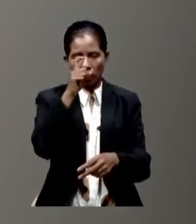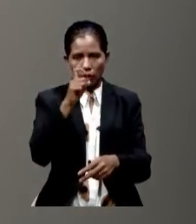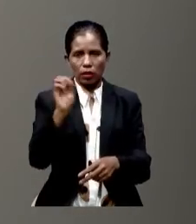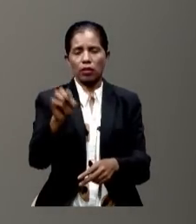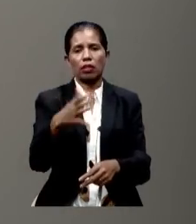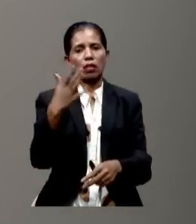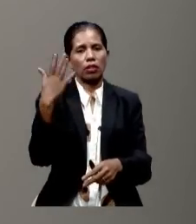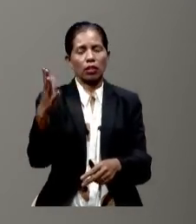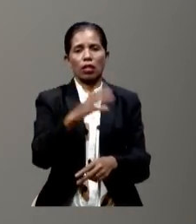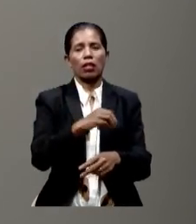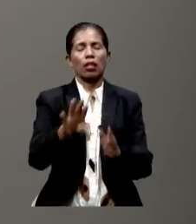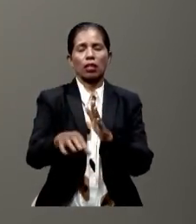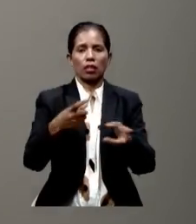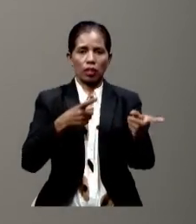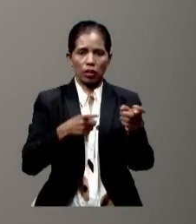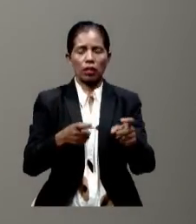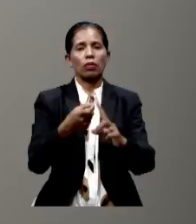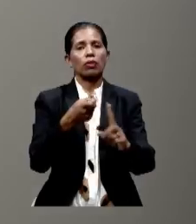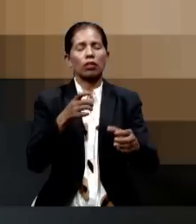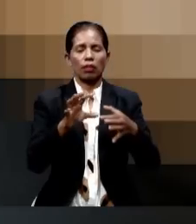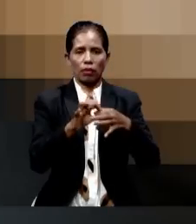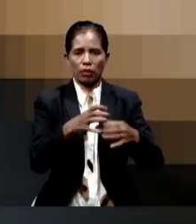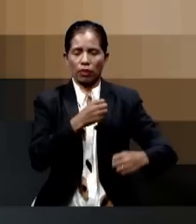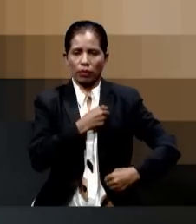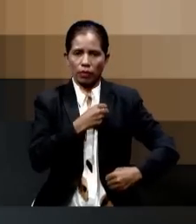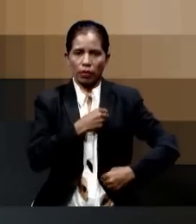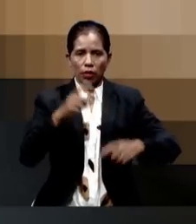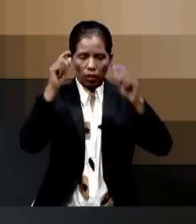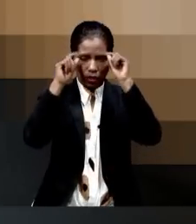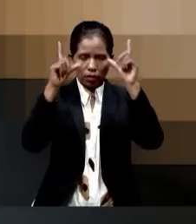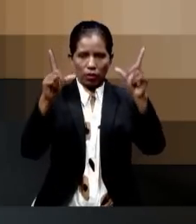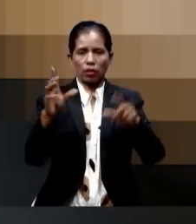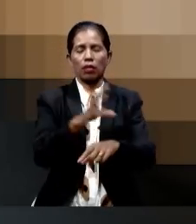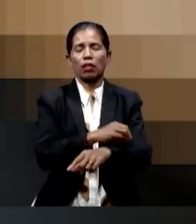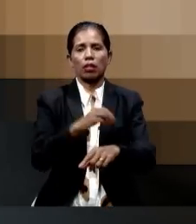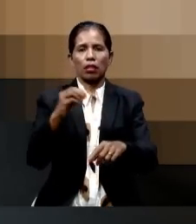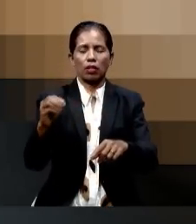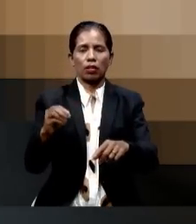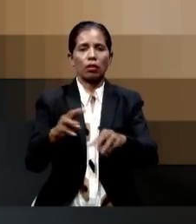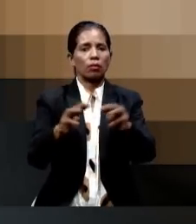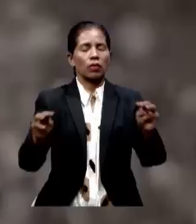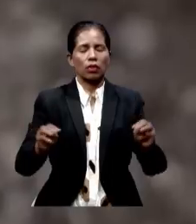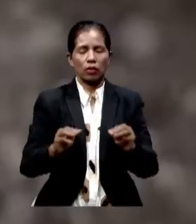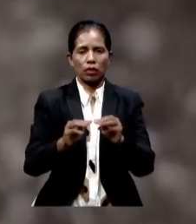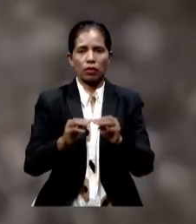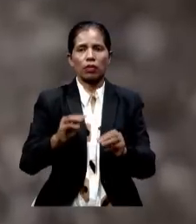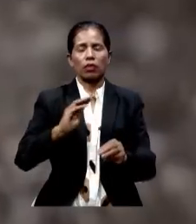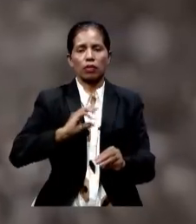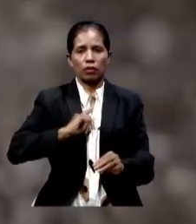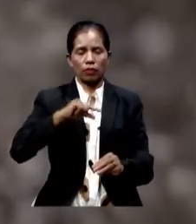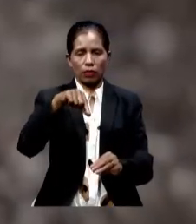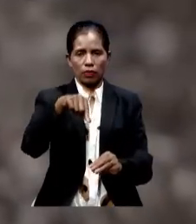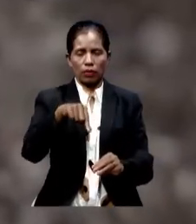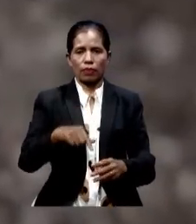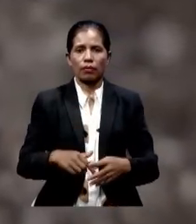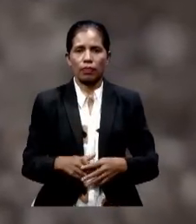Lima, desconfia retantiro o membro Valentir Força Defesa Timor-Leste e a bairro Calora, aldeia Leopá, Sucudato,